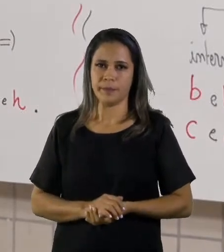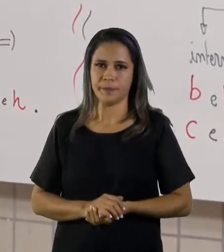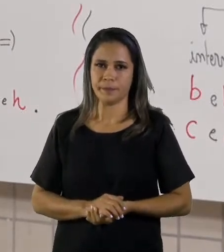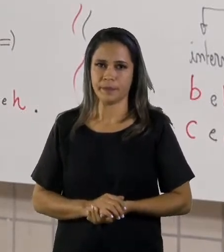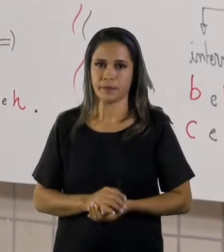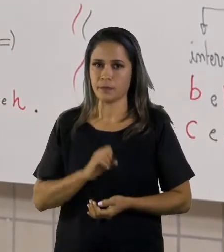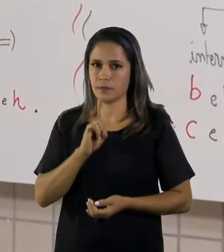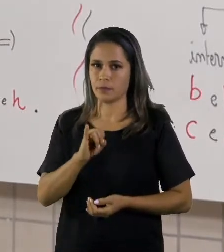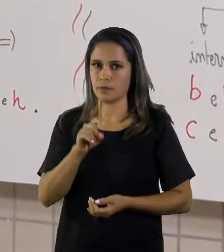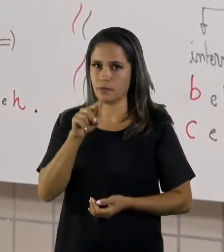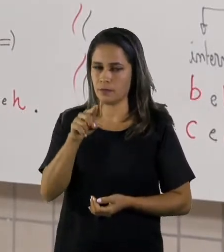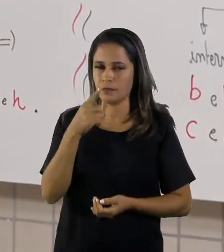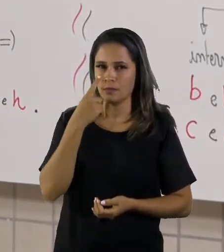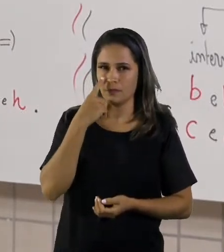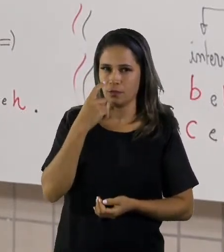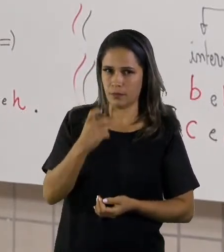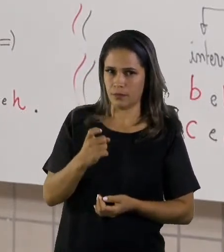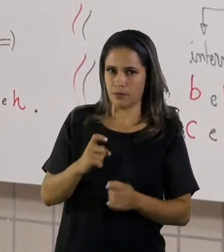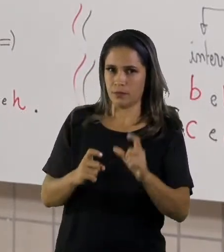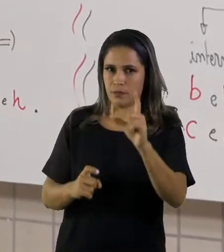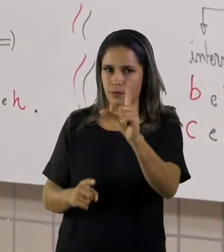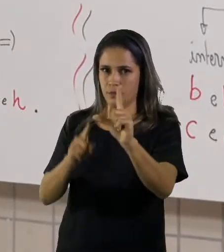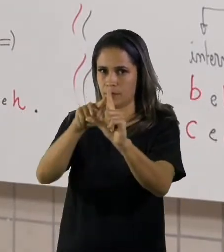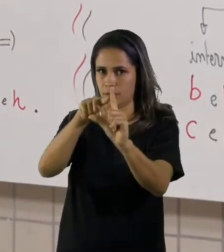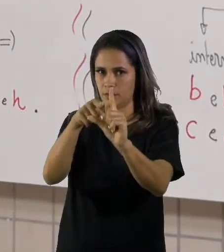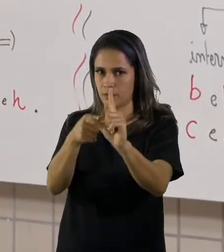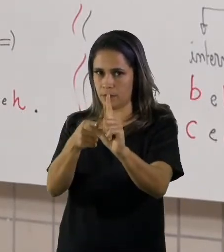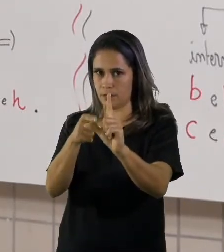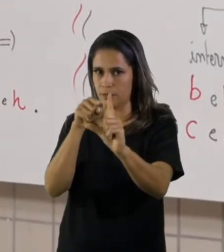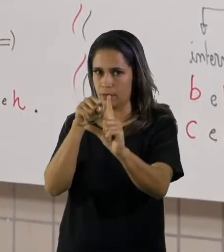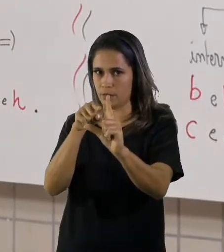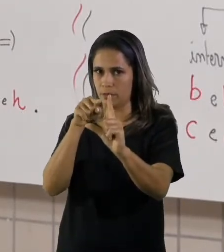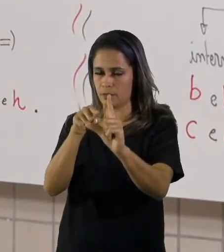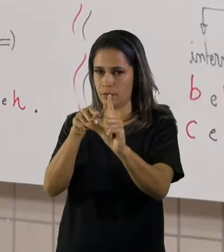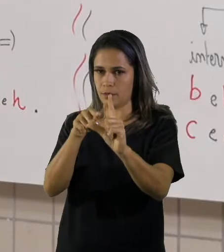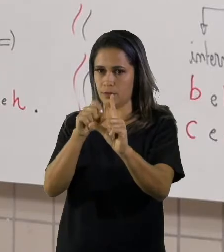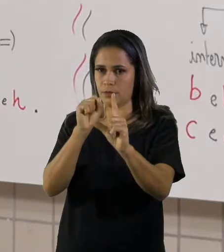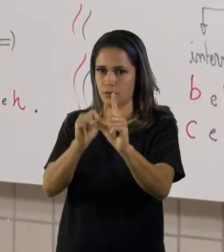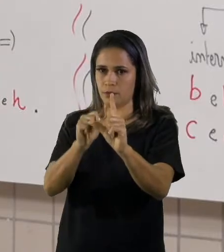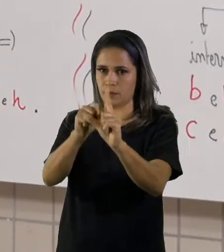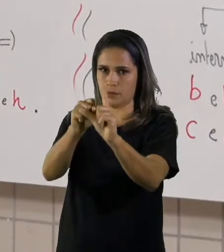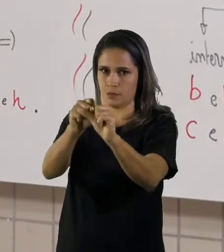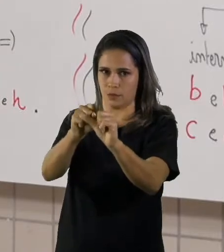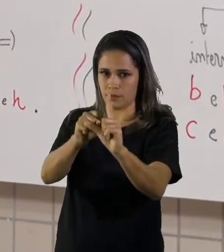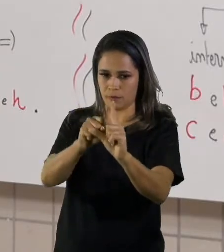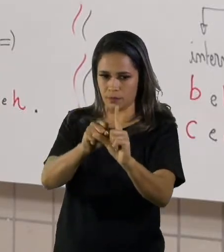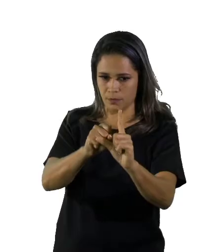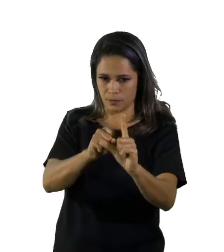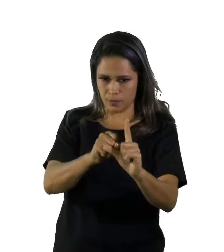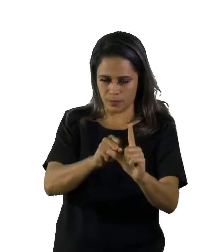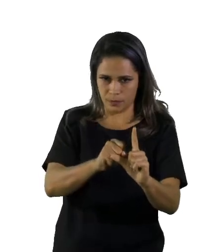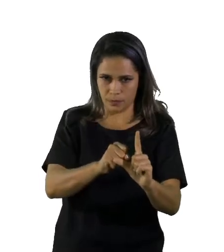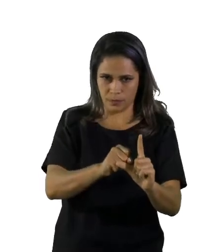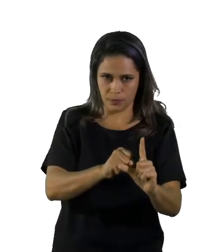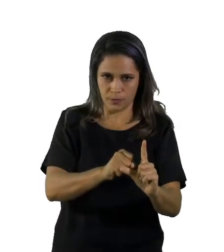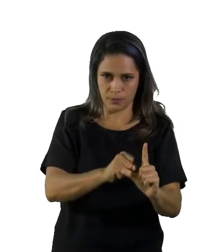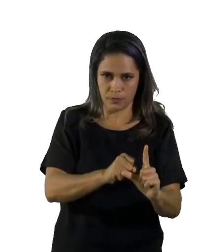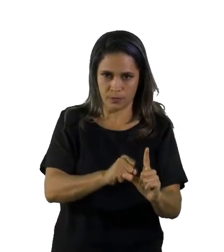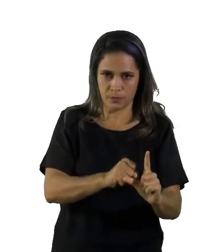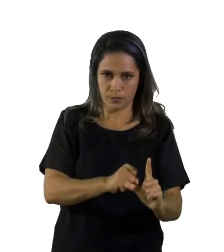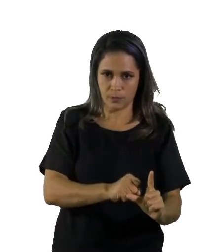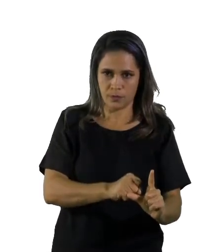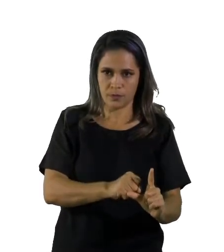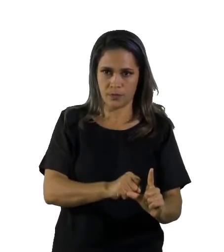Se você observar esse ângulo, se eu pudesse empurrar essa reta